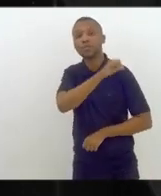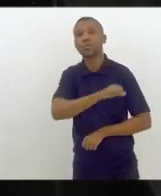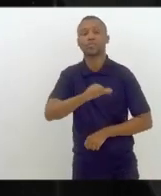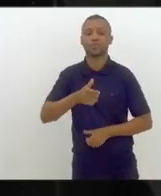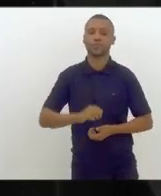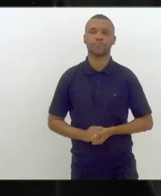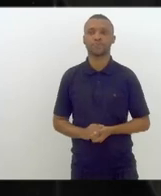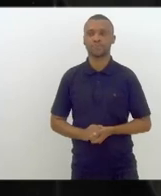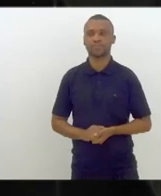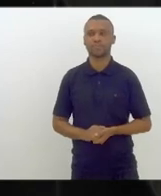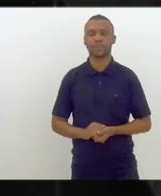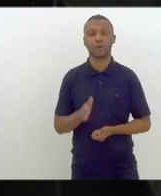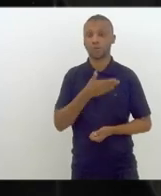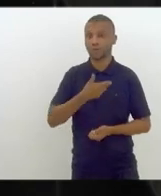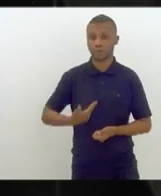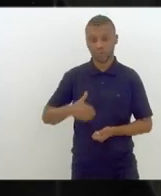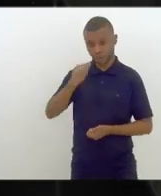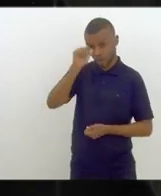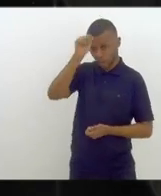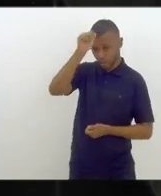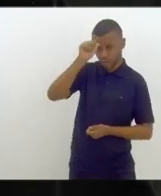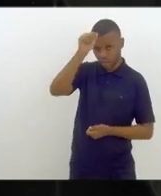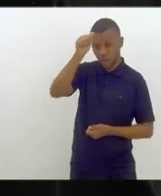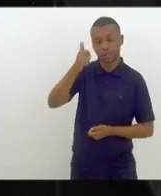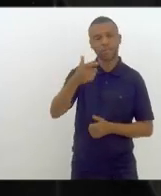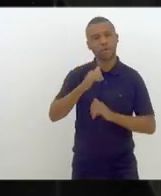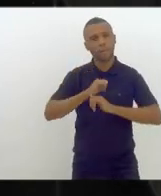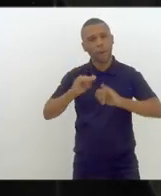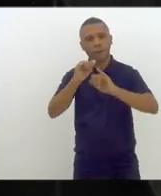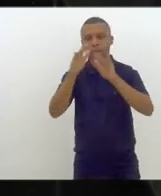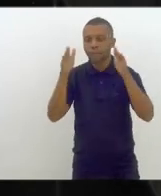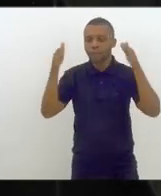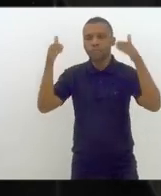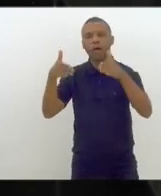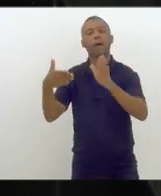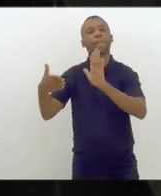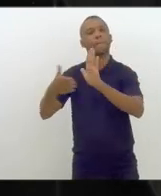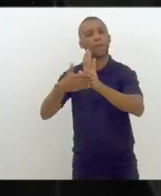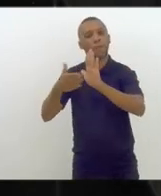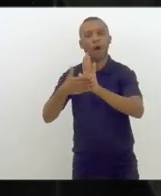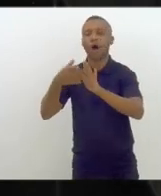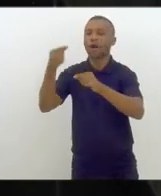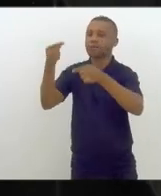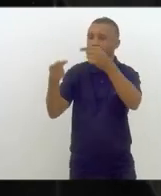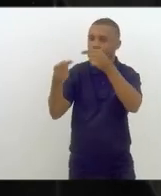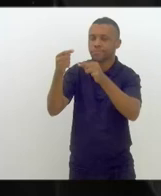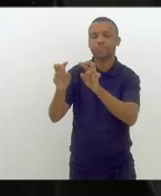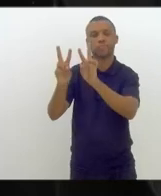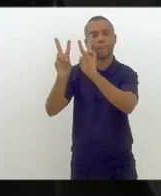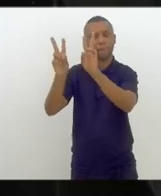diferente. Nosso governador Cláudio Castro fez uma campanha voltada para propostas, voltado